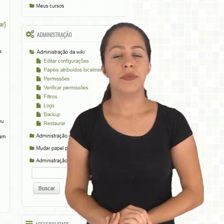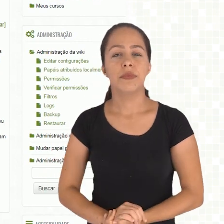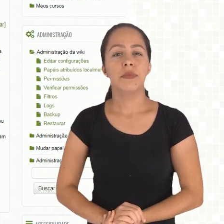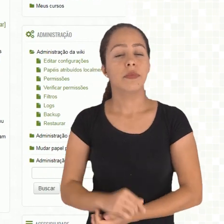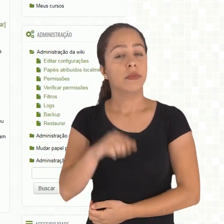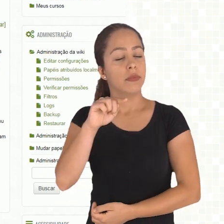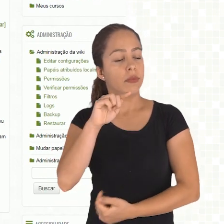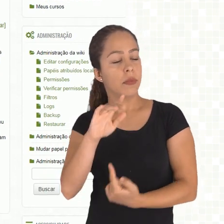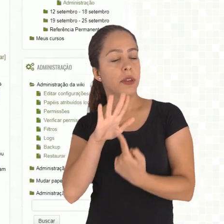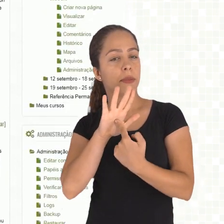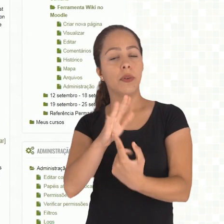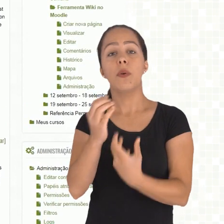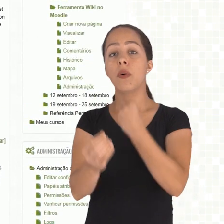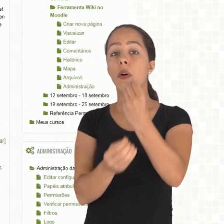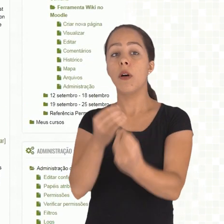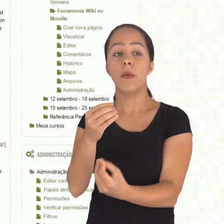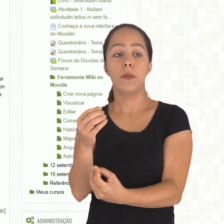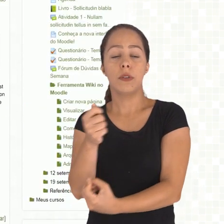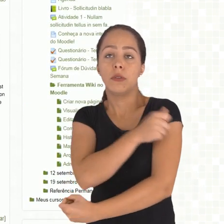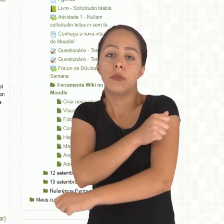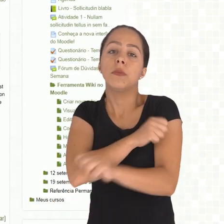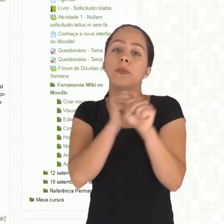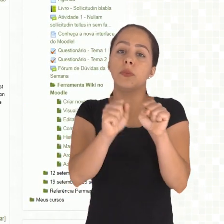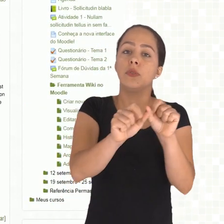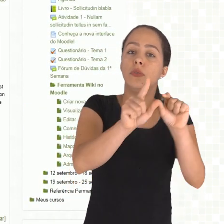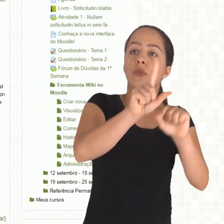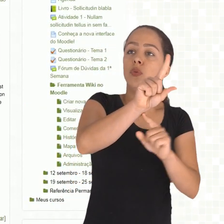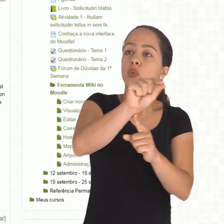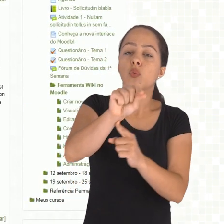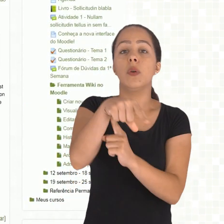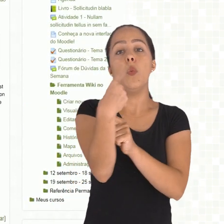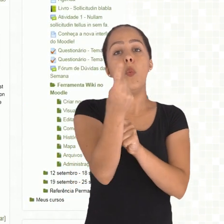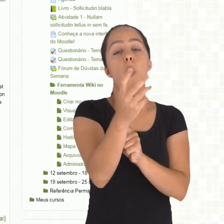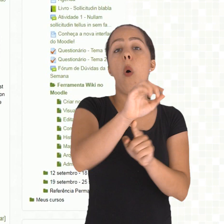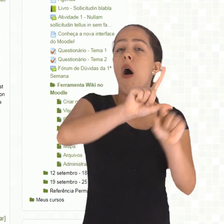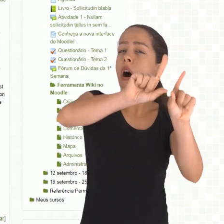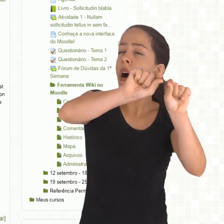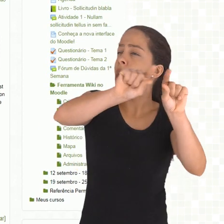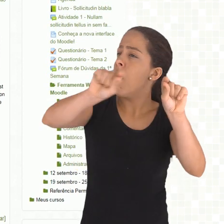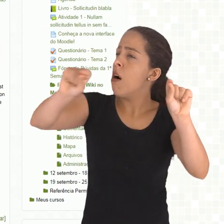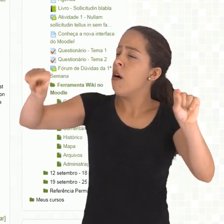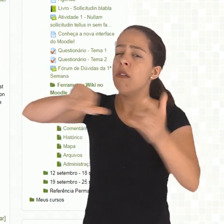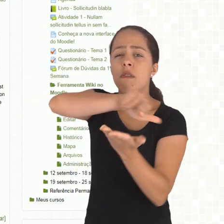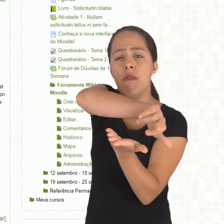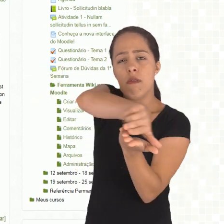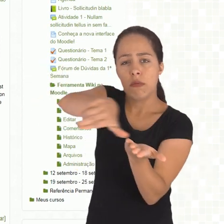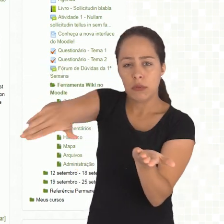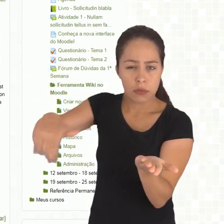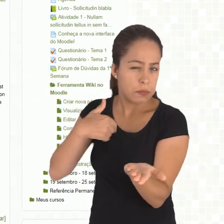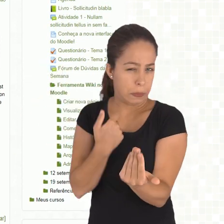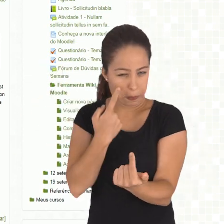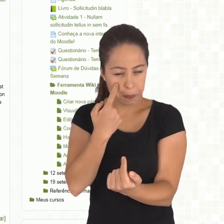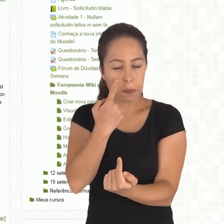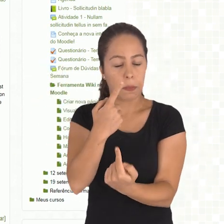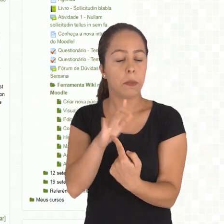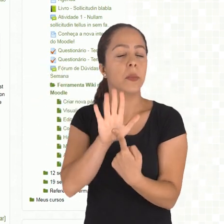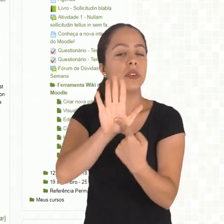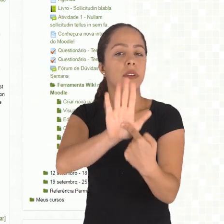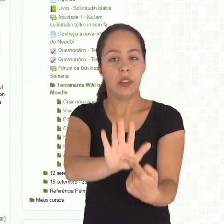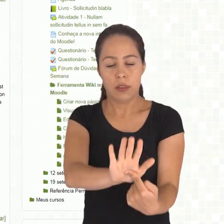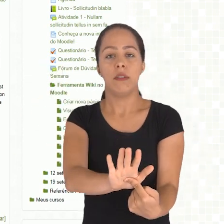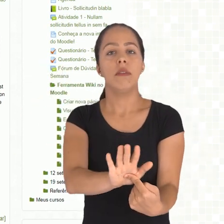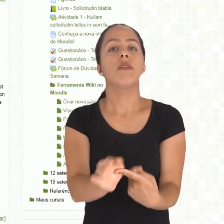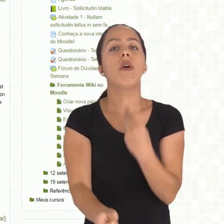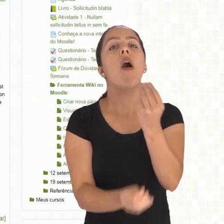grupo mas se você quiser ver é também um trabalho individual de cada aluno você pode acessar e se